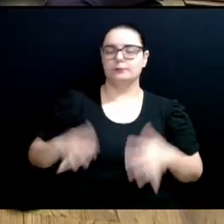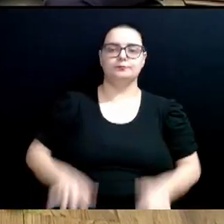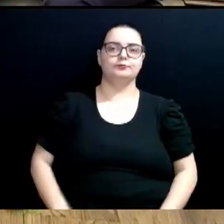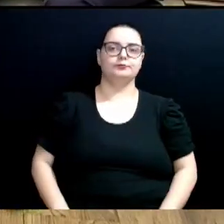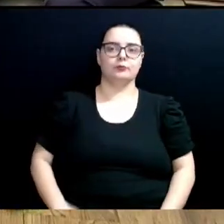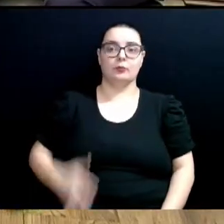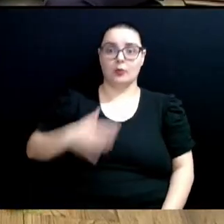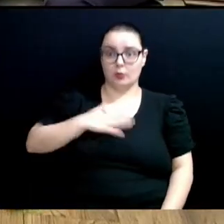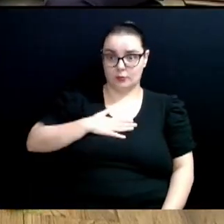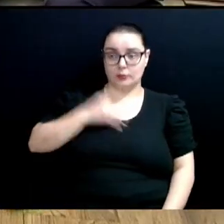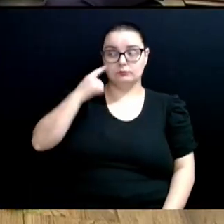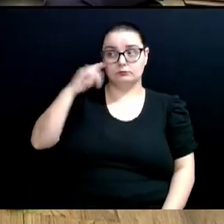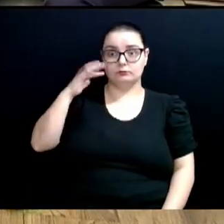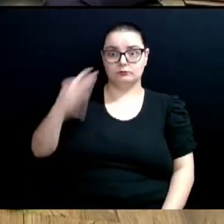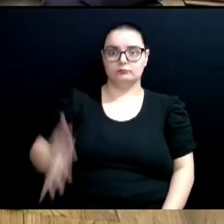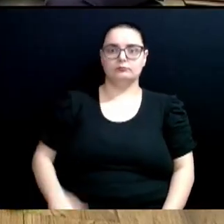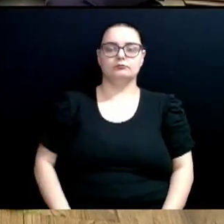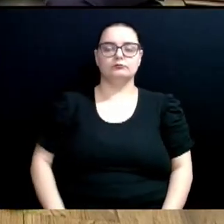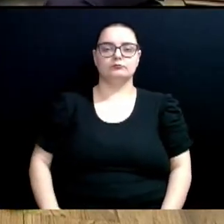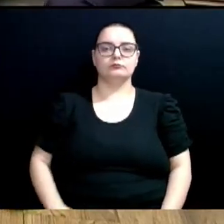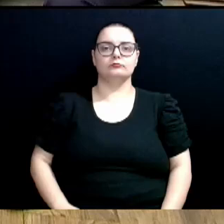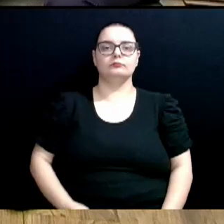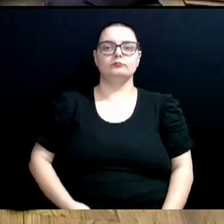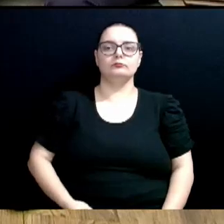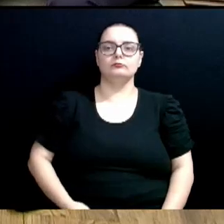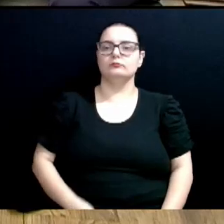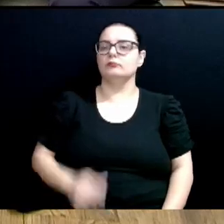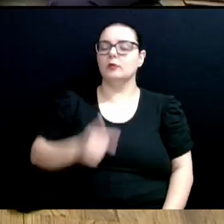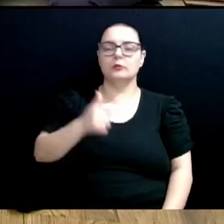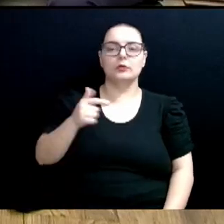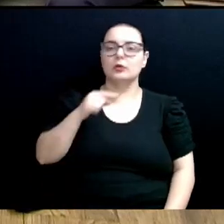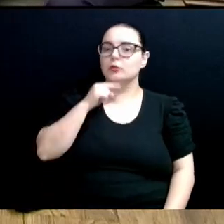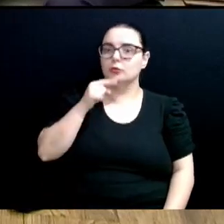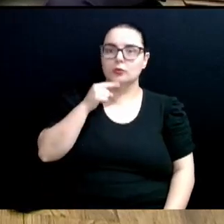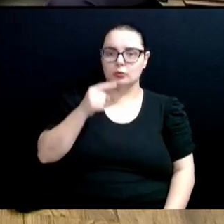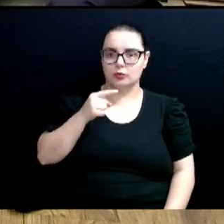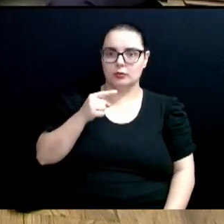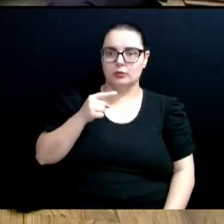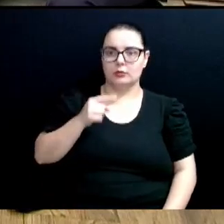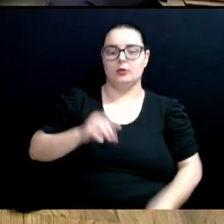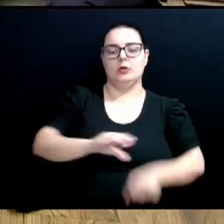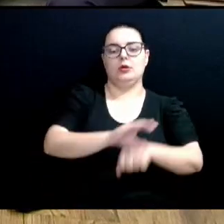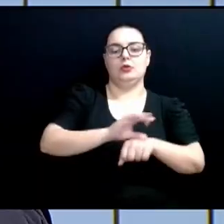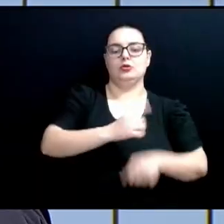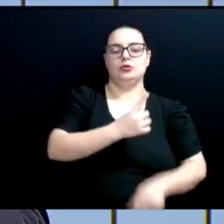pensar, eu não tenho nenhuma dúvida de que a Constituição de 88